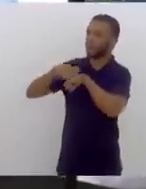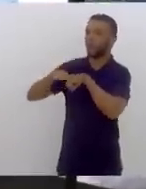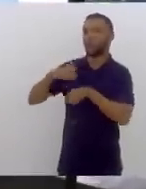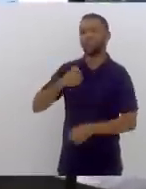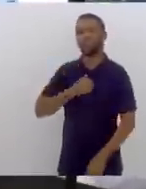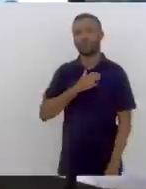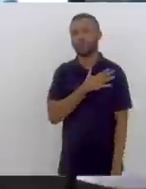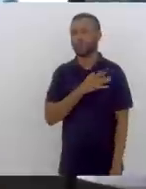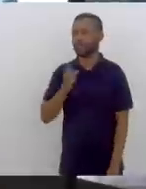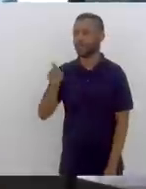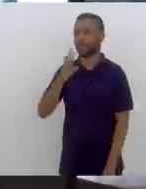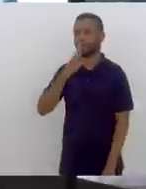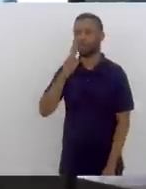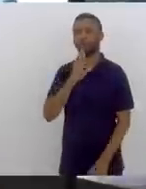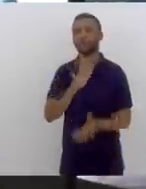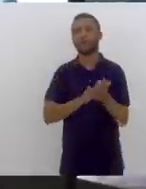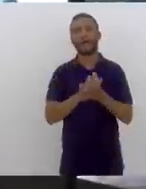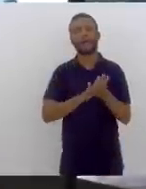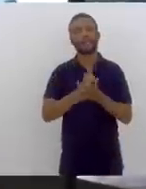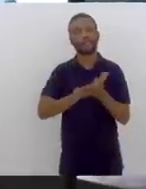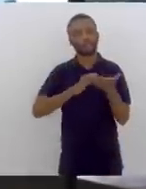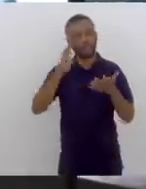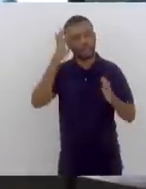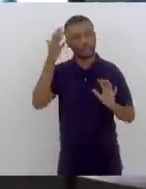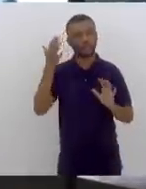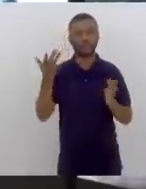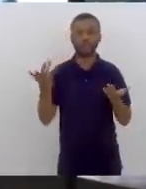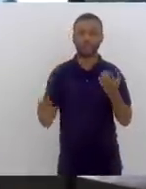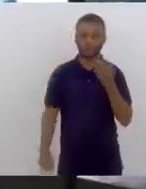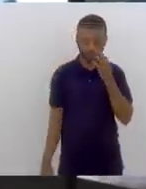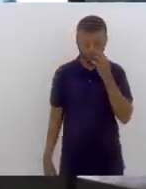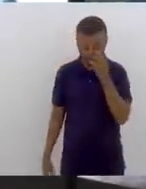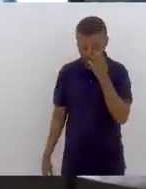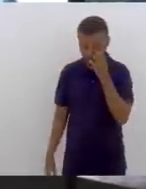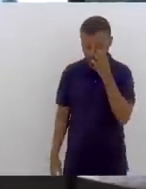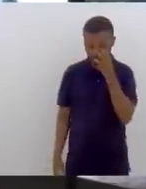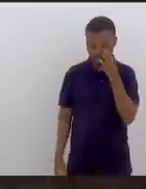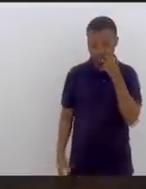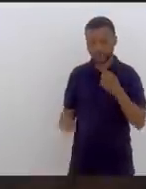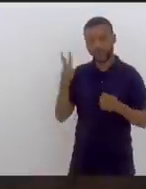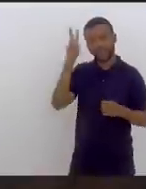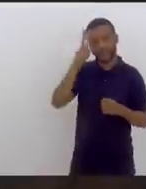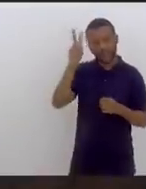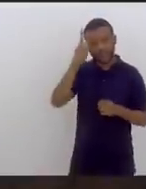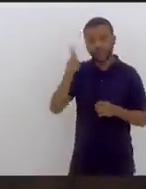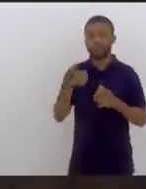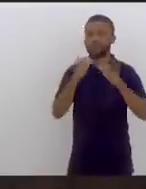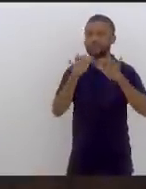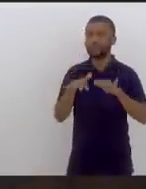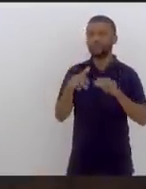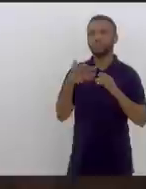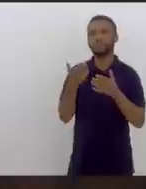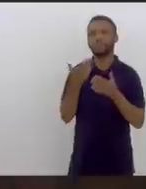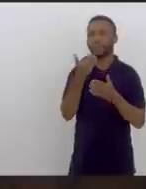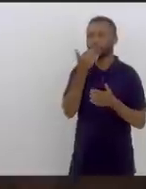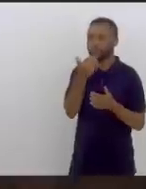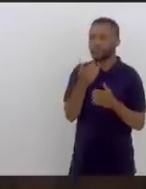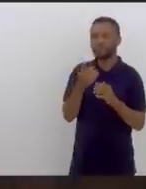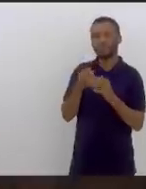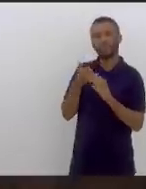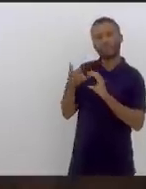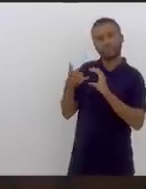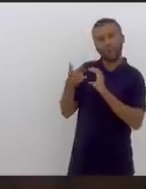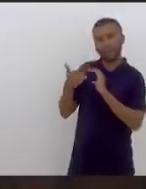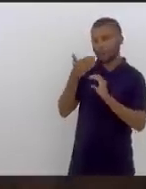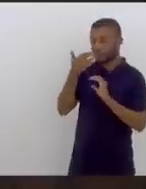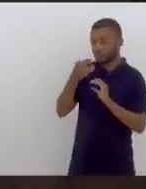e o Coronel Luiz Henrique nada resolveu Você lembra que eu fiz um pedido passei um Zap na sua frente para ele pedindo para que ele